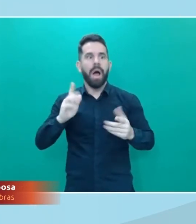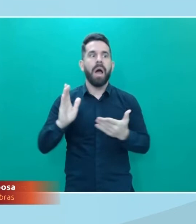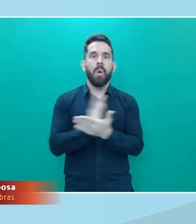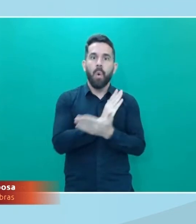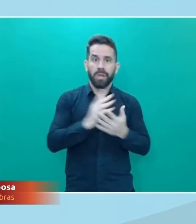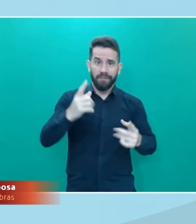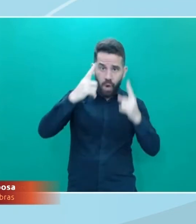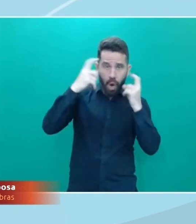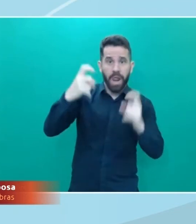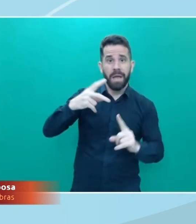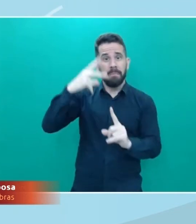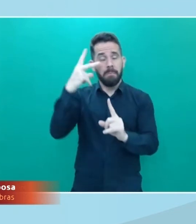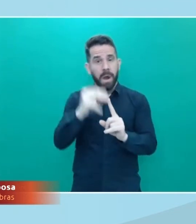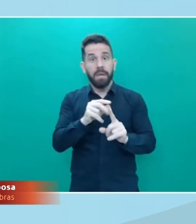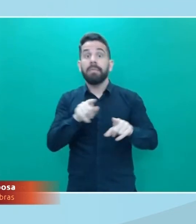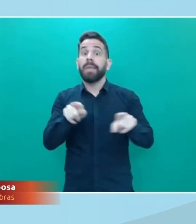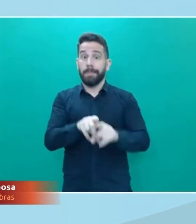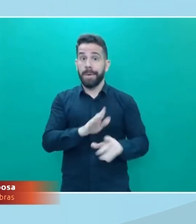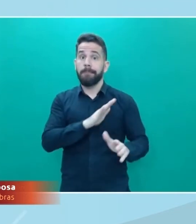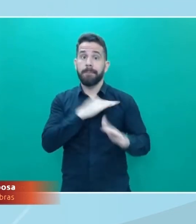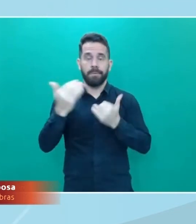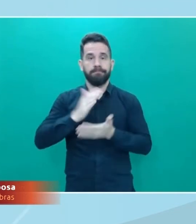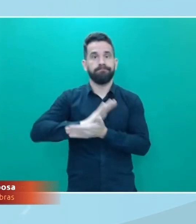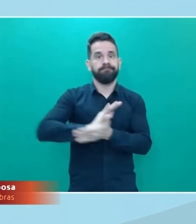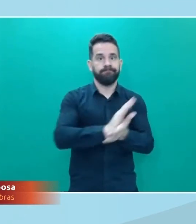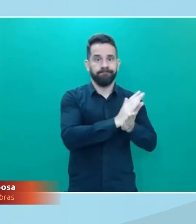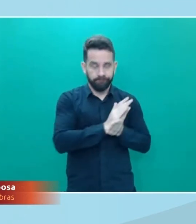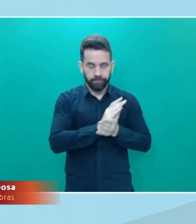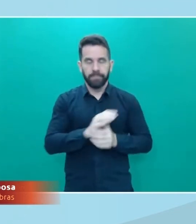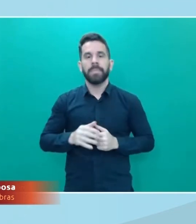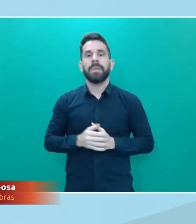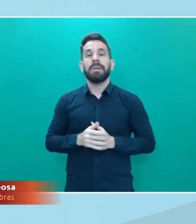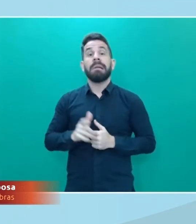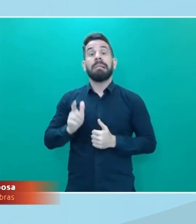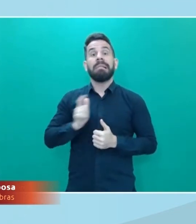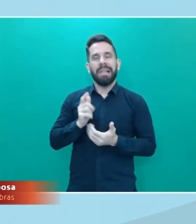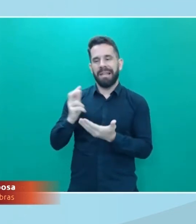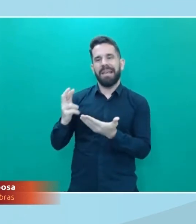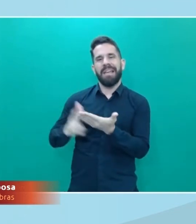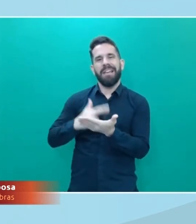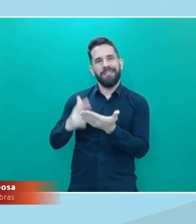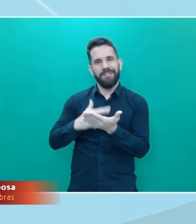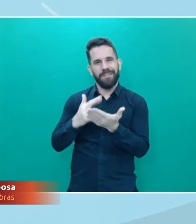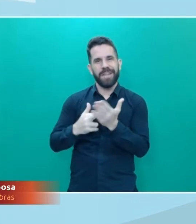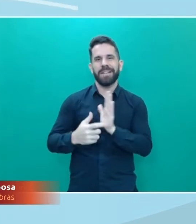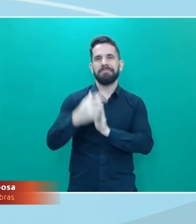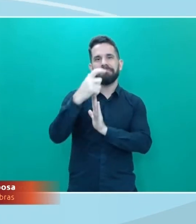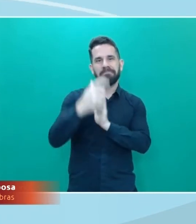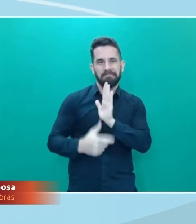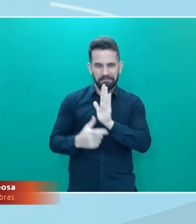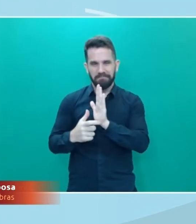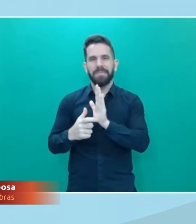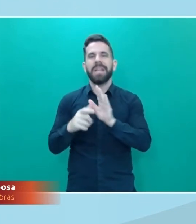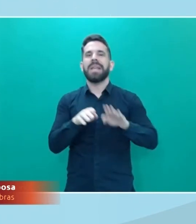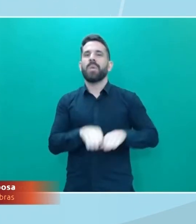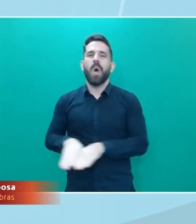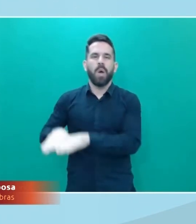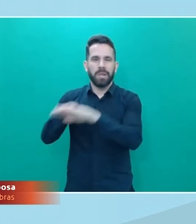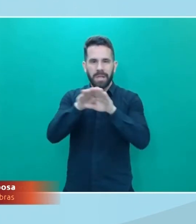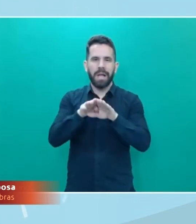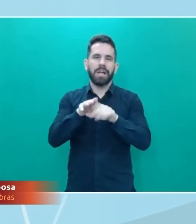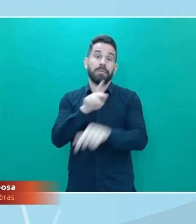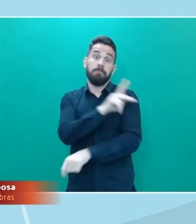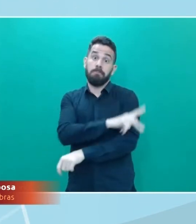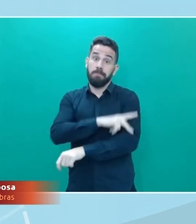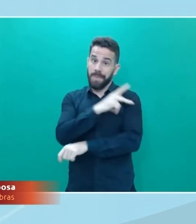eu contei para você é da seção Igualdades, da revista Piauí. E a gente continua a falar sobre violência, dessa